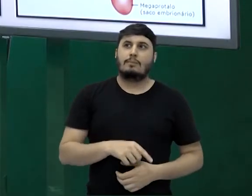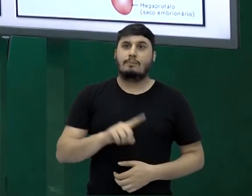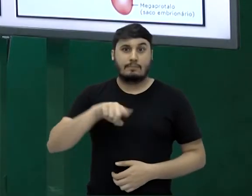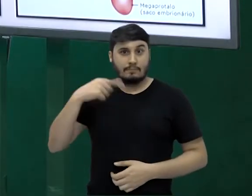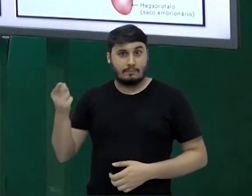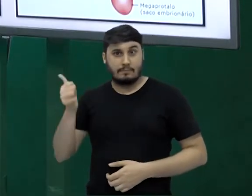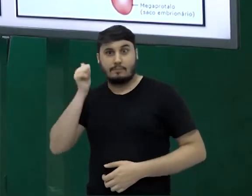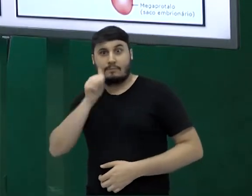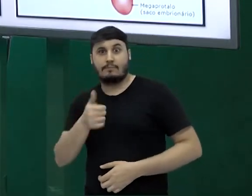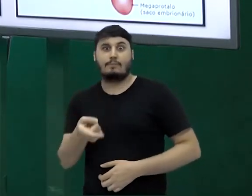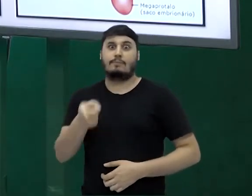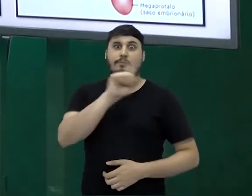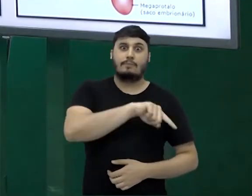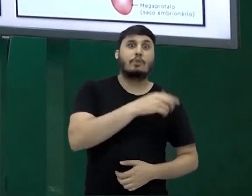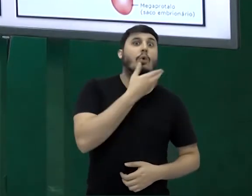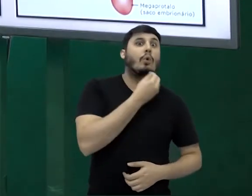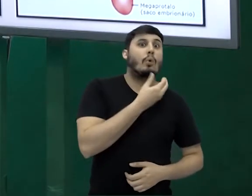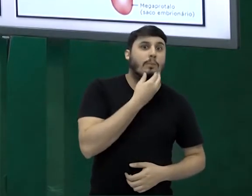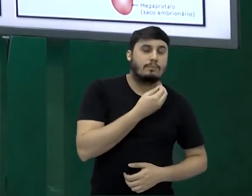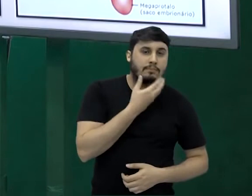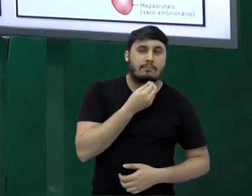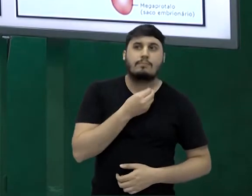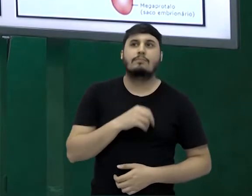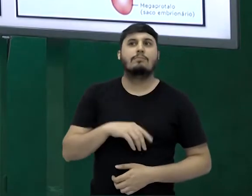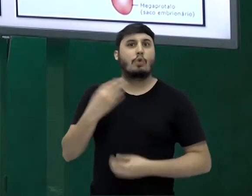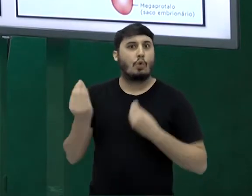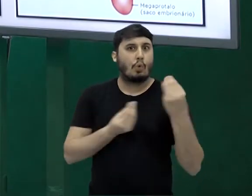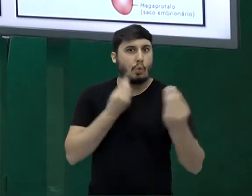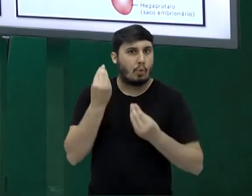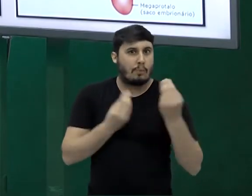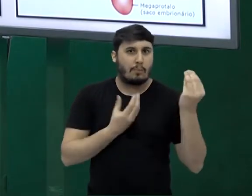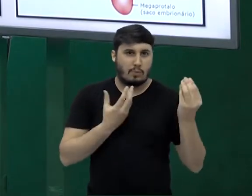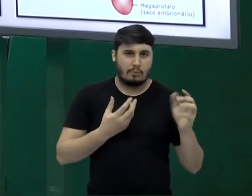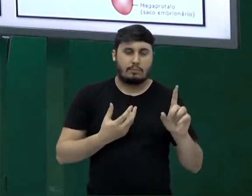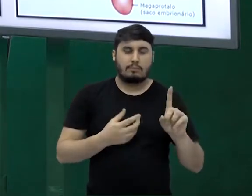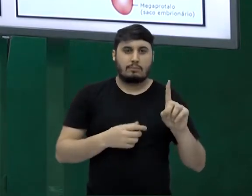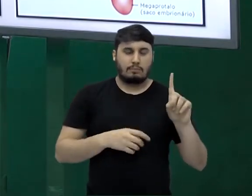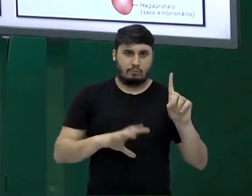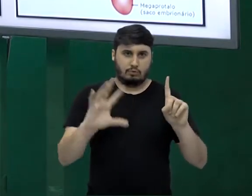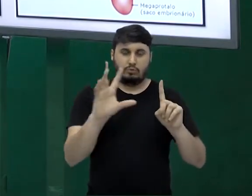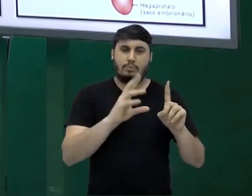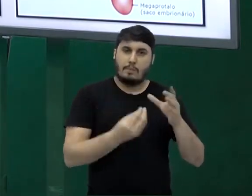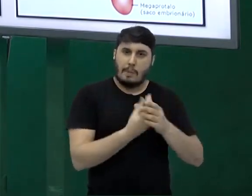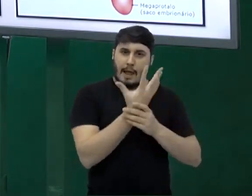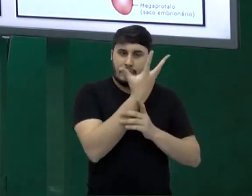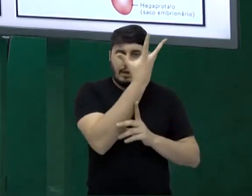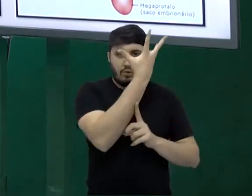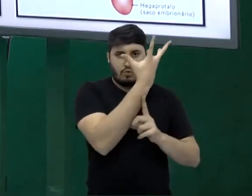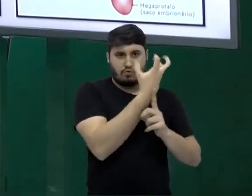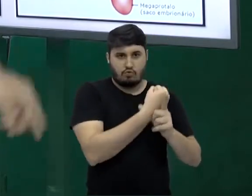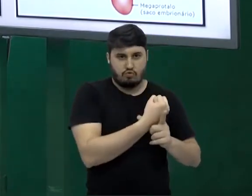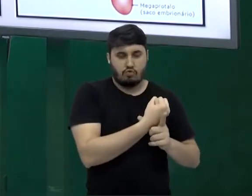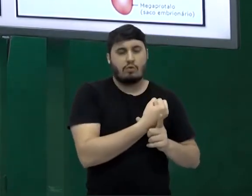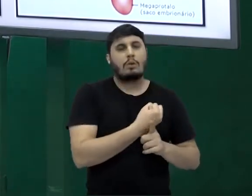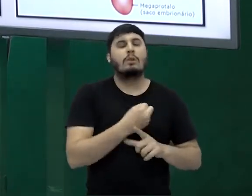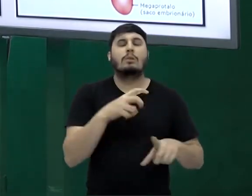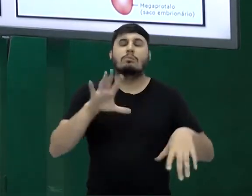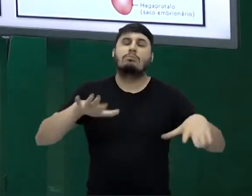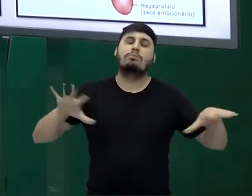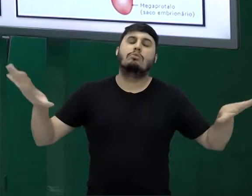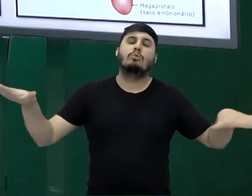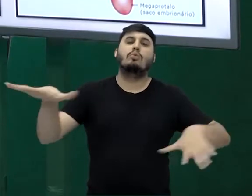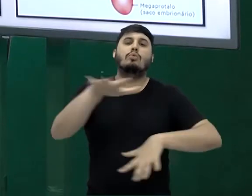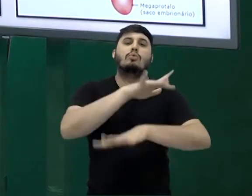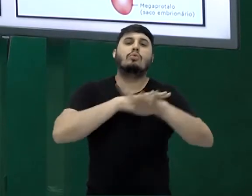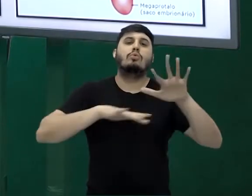ó. Aqui é feminina, aqui é masculina. Produção de esporos, correu esporo, chegou no estróbilo